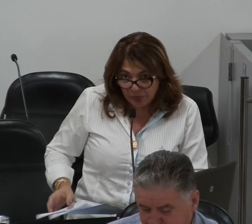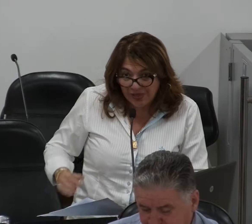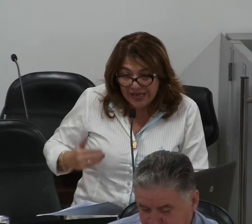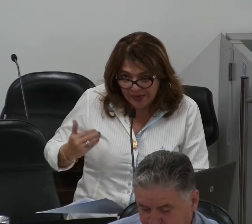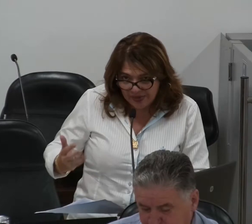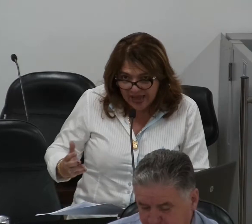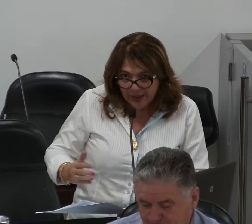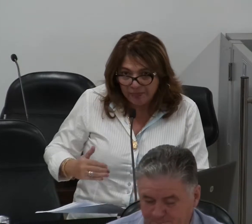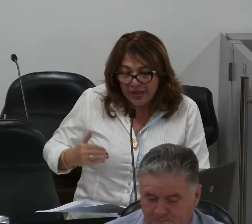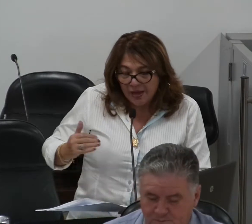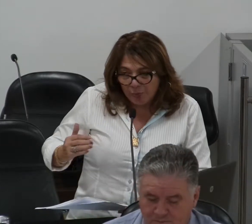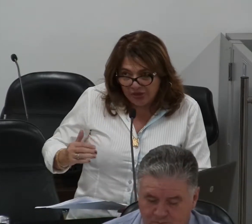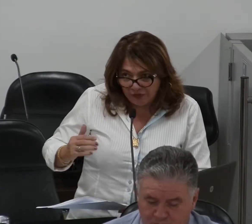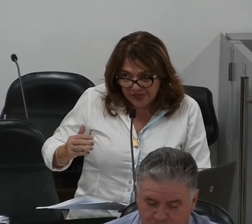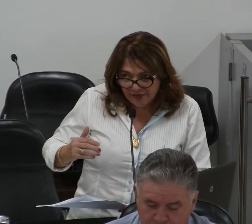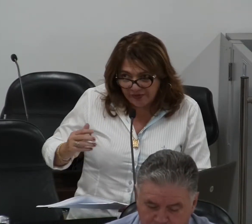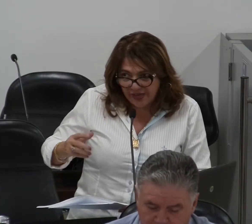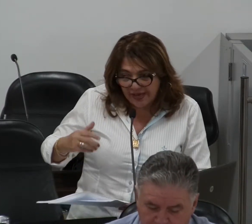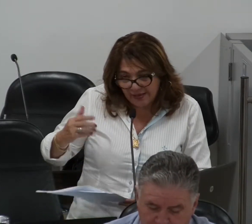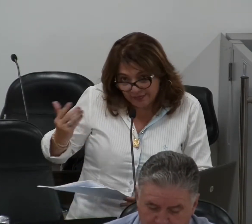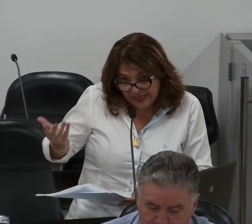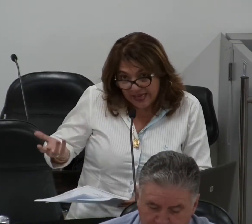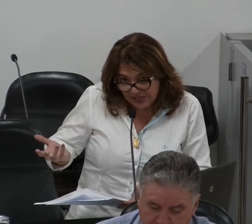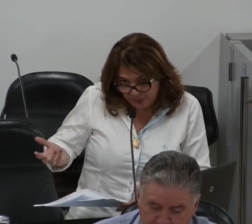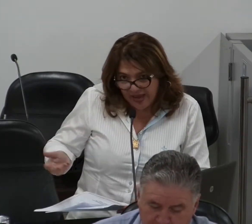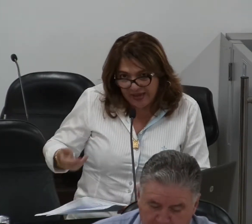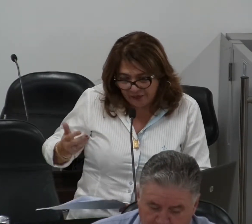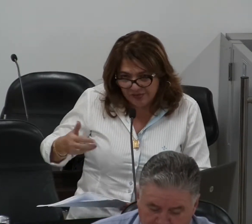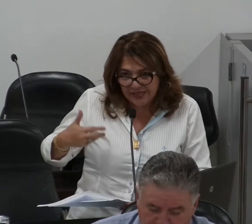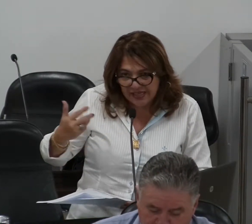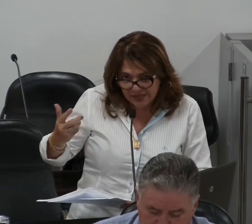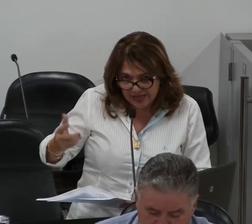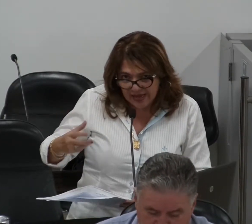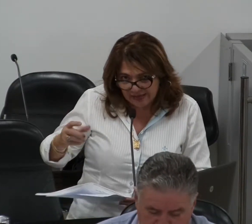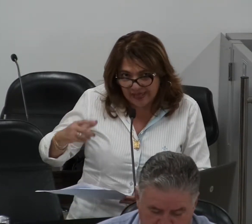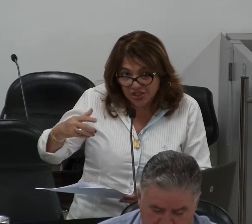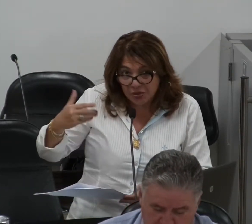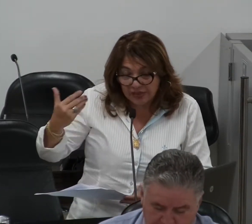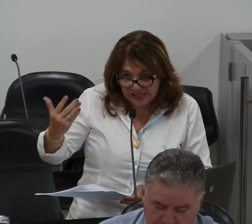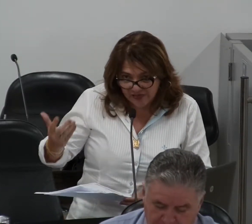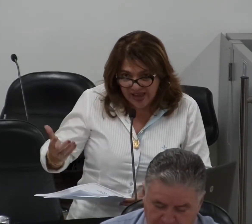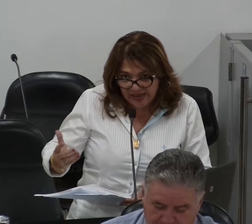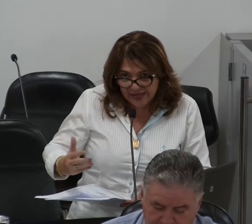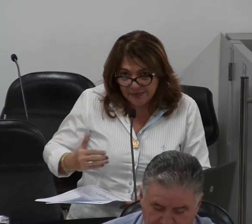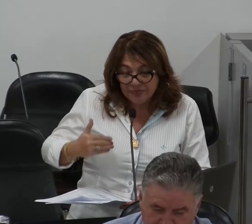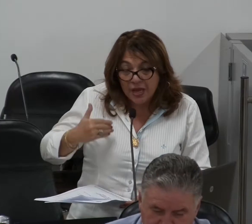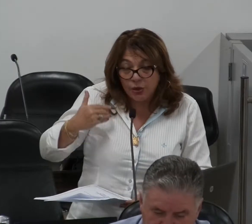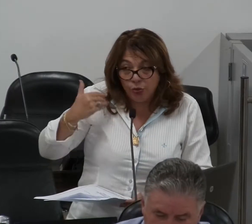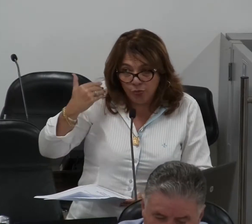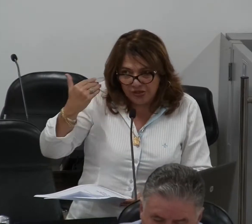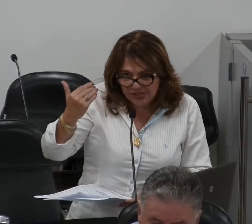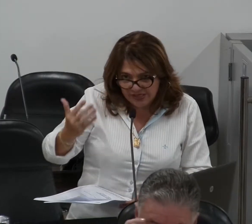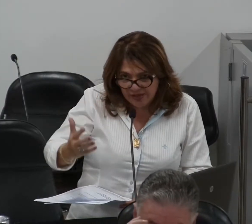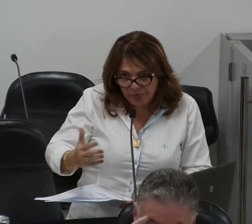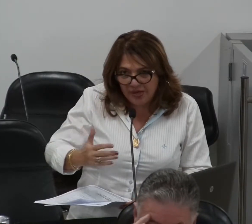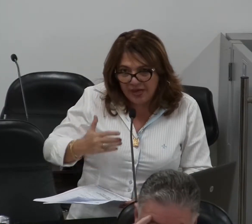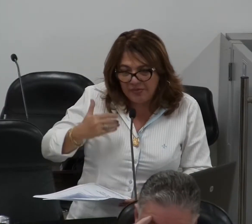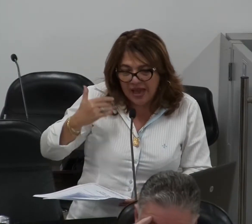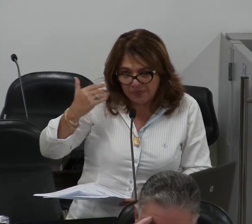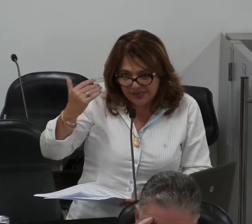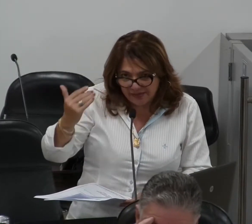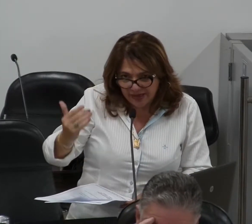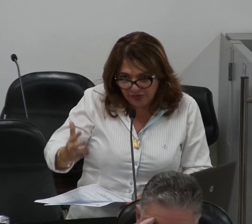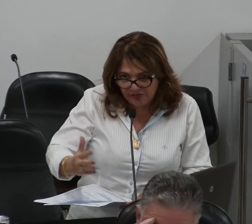município de encaminhar, porque você fica na espera, vamos dizer, na questão das vagas do município,